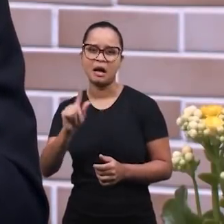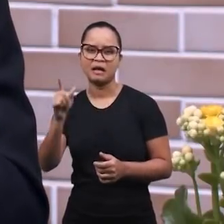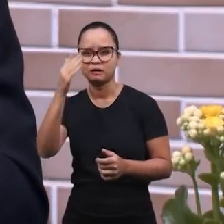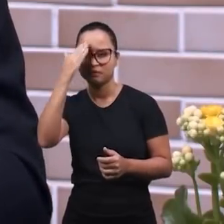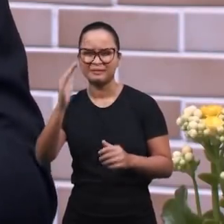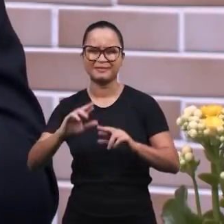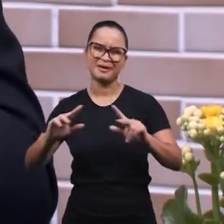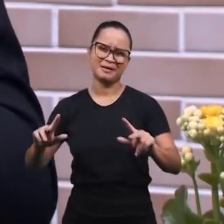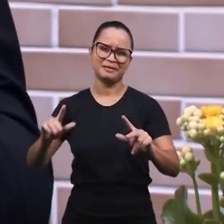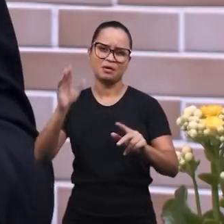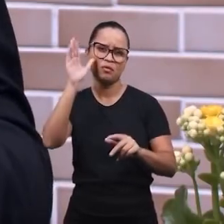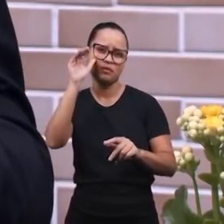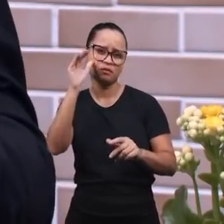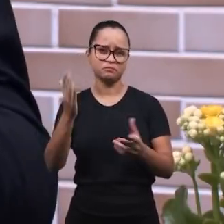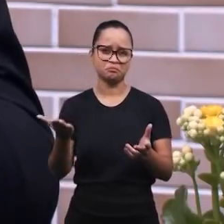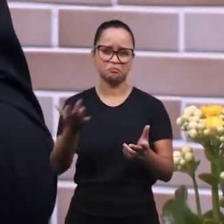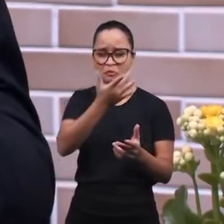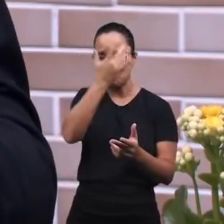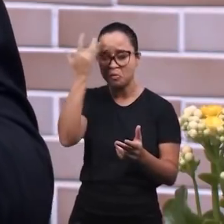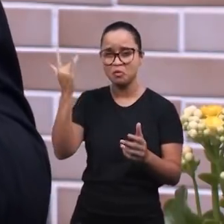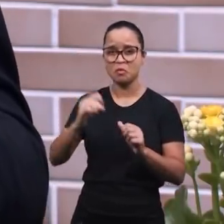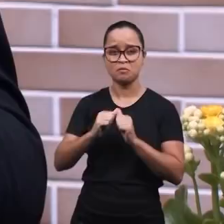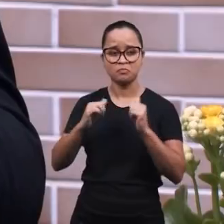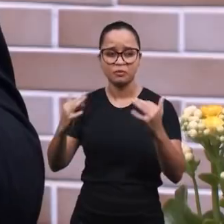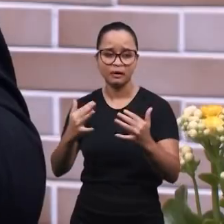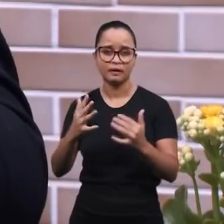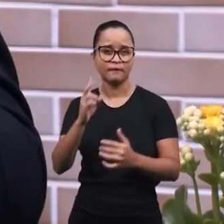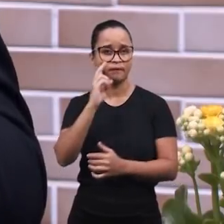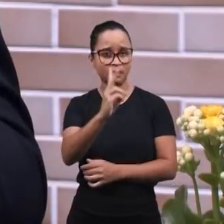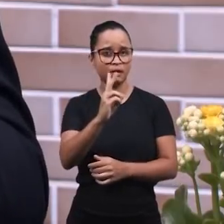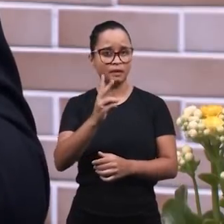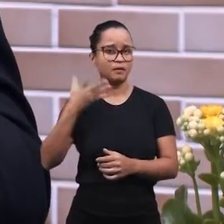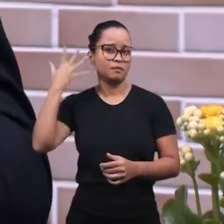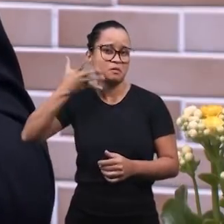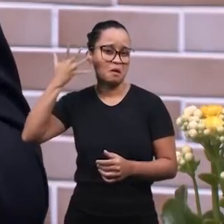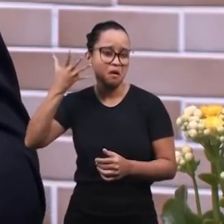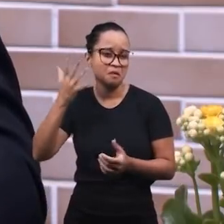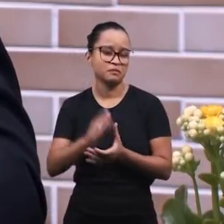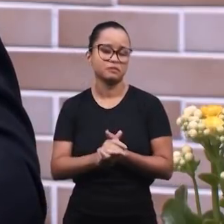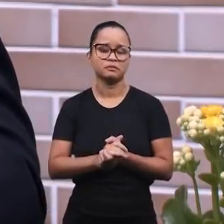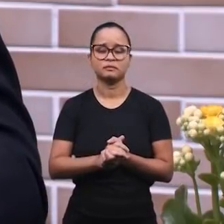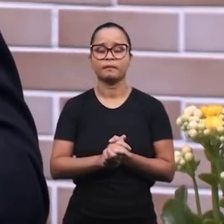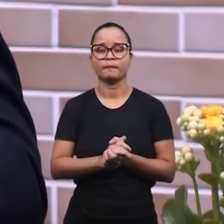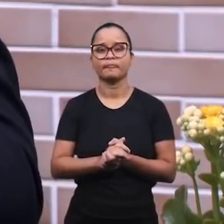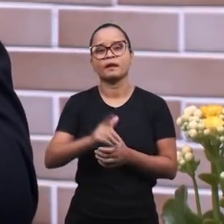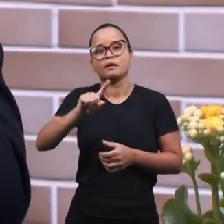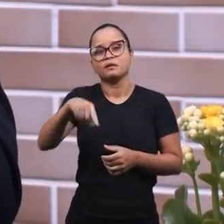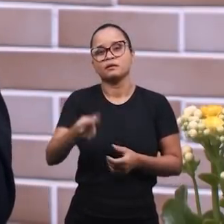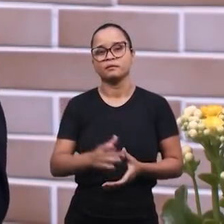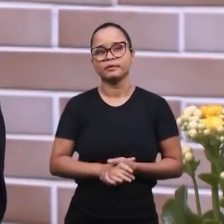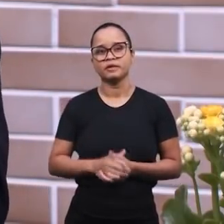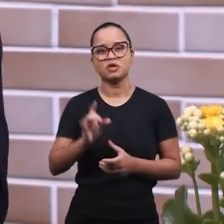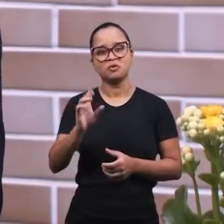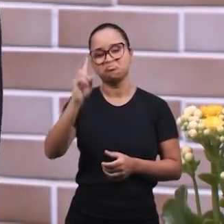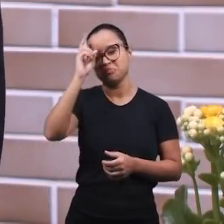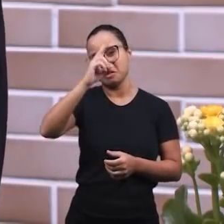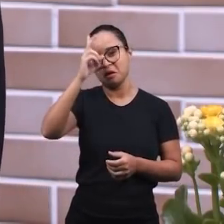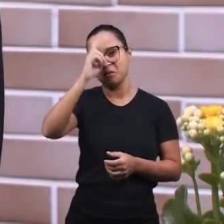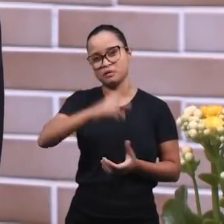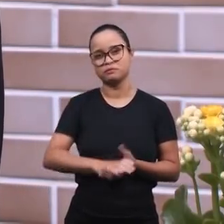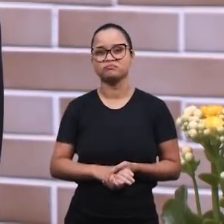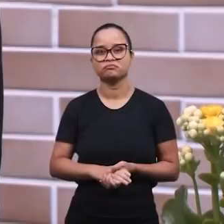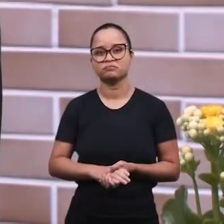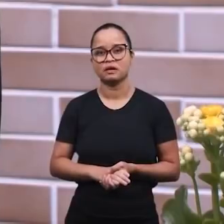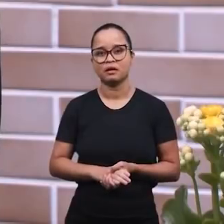isso. Há multidões que ouvem a mensagem e depois aquilo se torna apenas uma